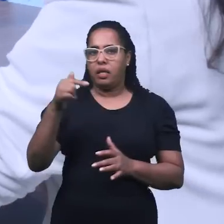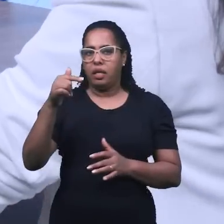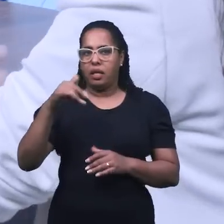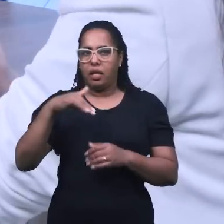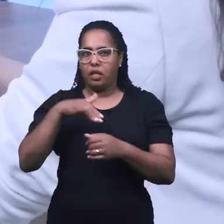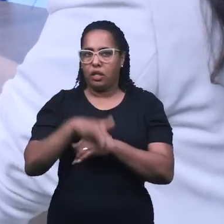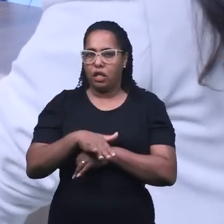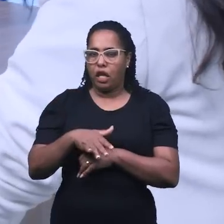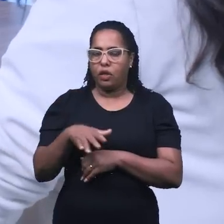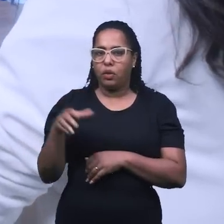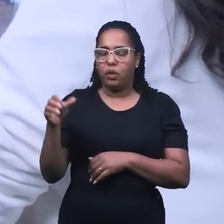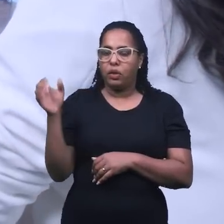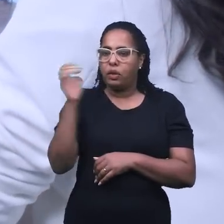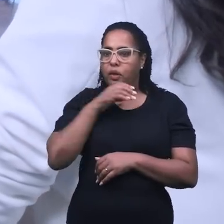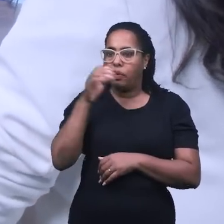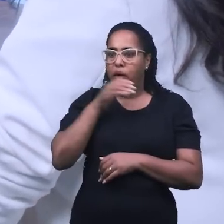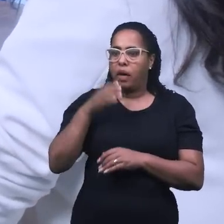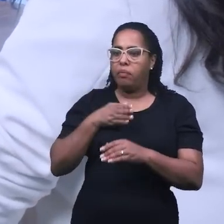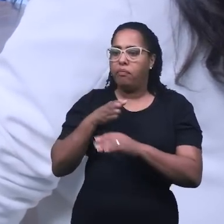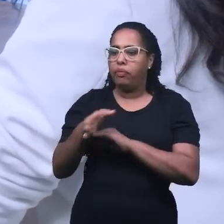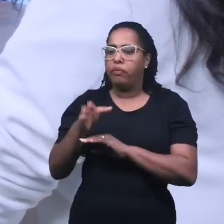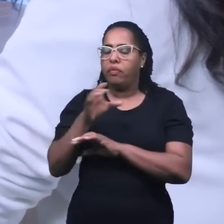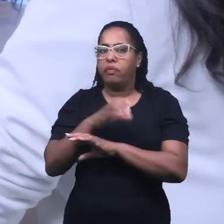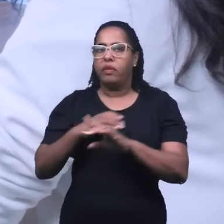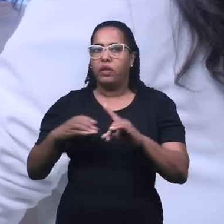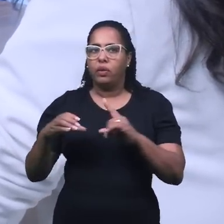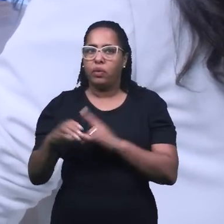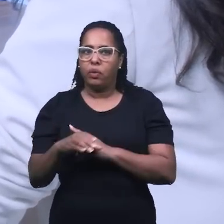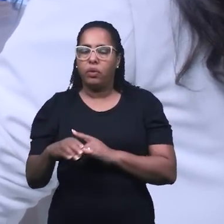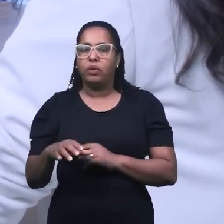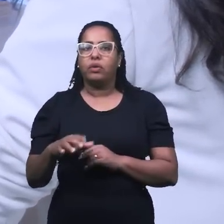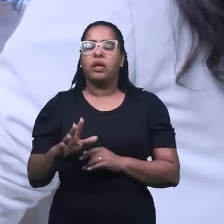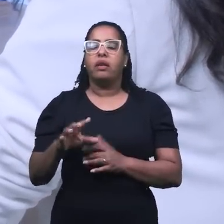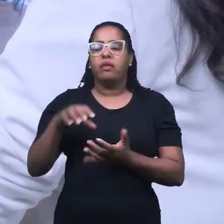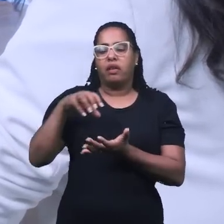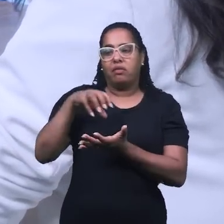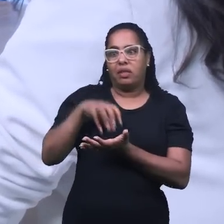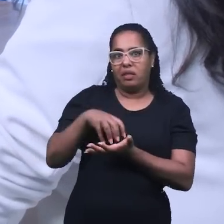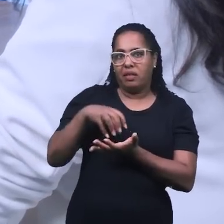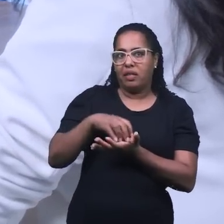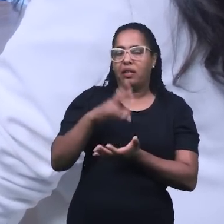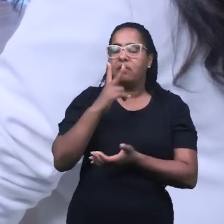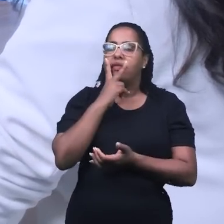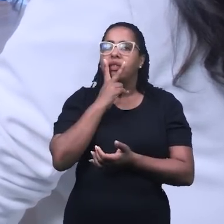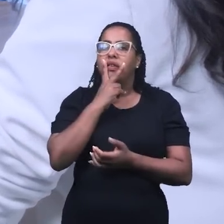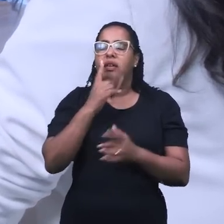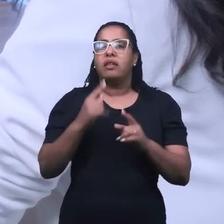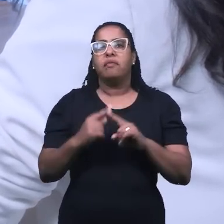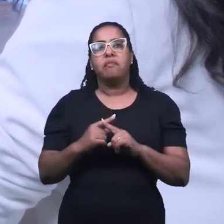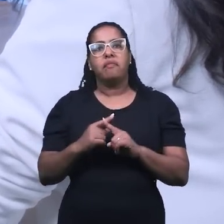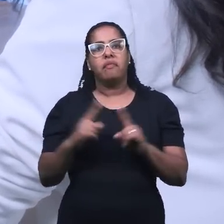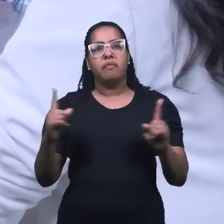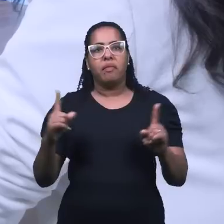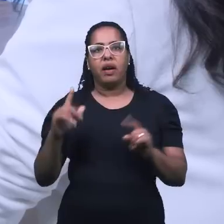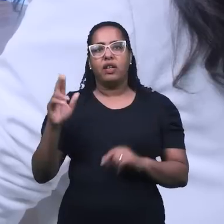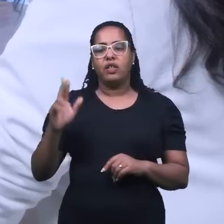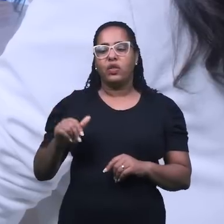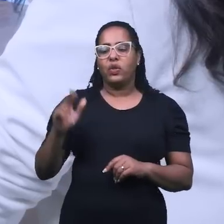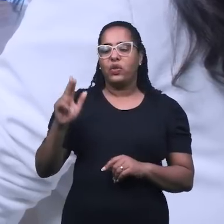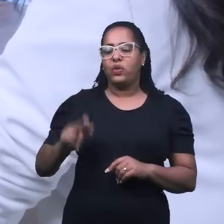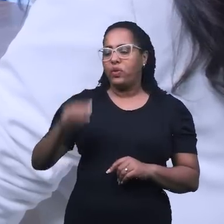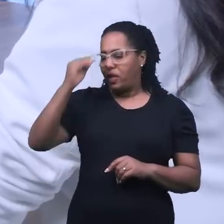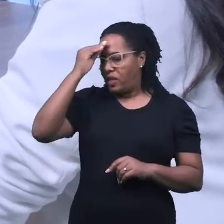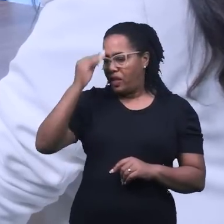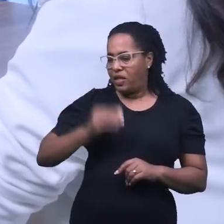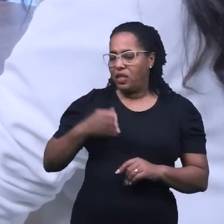muito corrido para chegar no culto, né? Porque 19 horas o TRT ficava no centro, mas eu nunca deixei